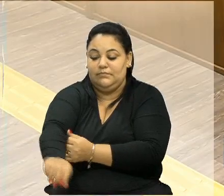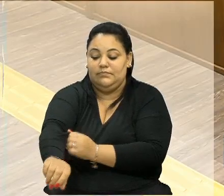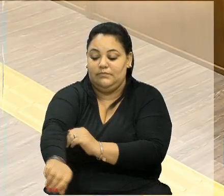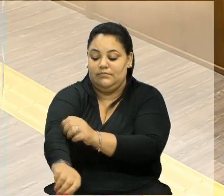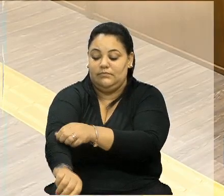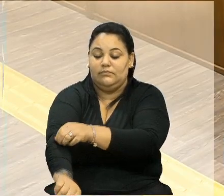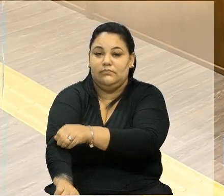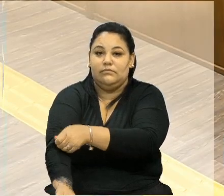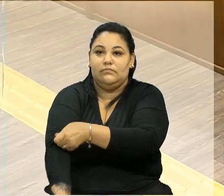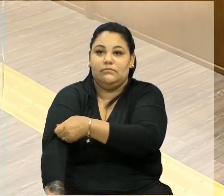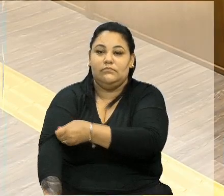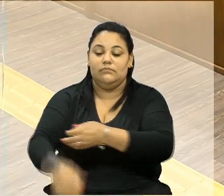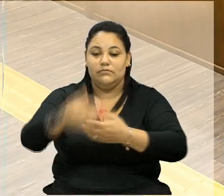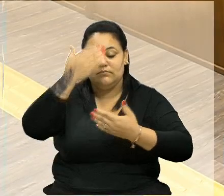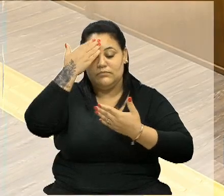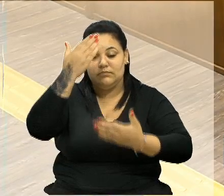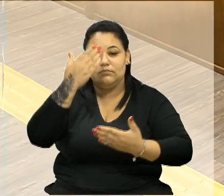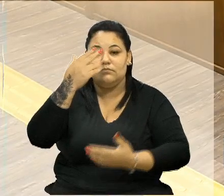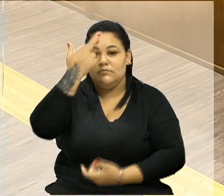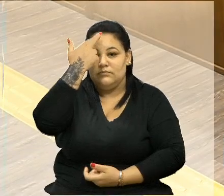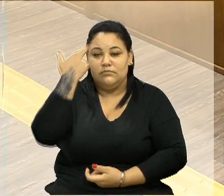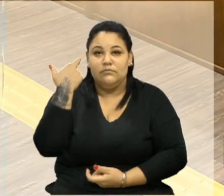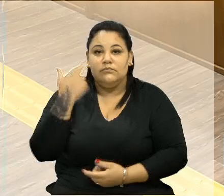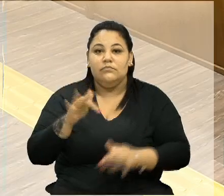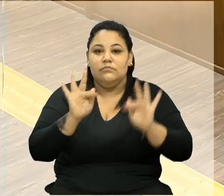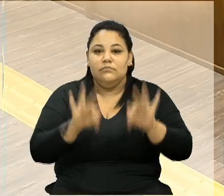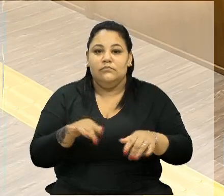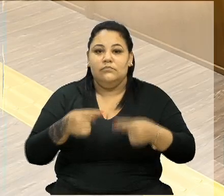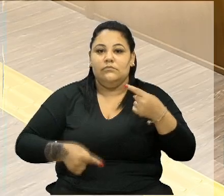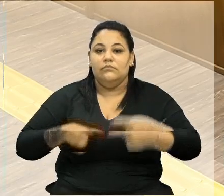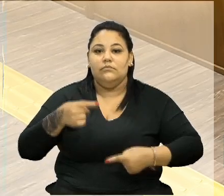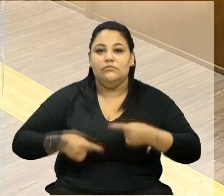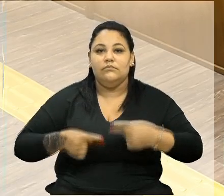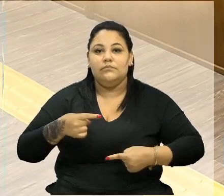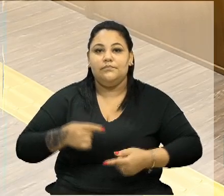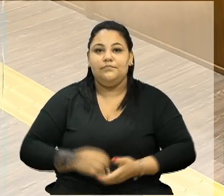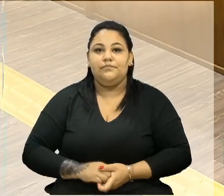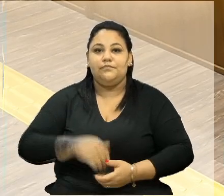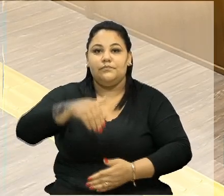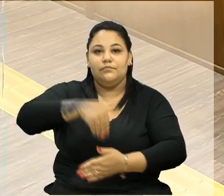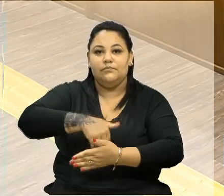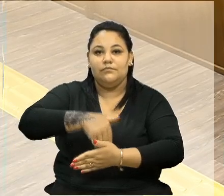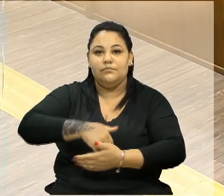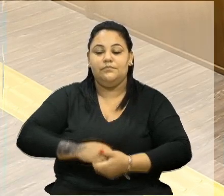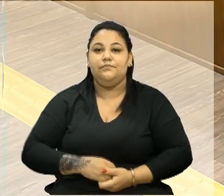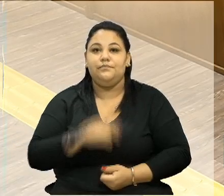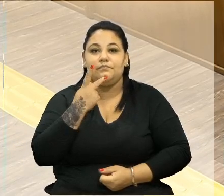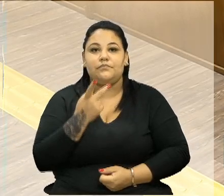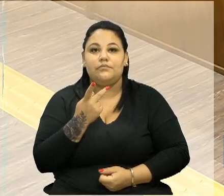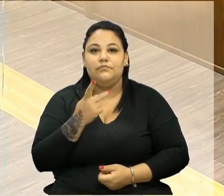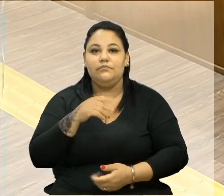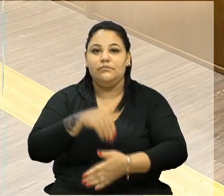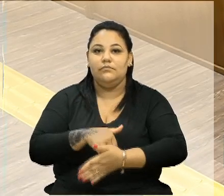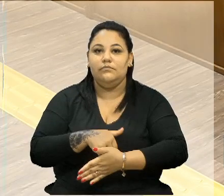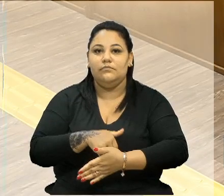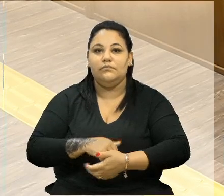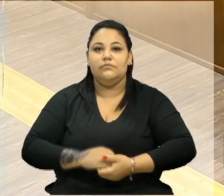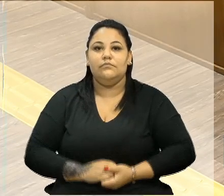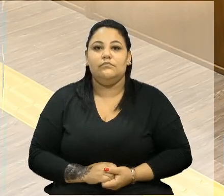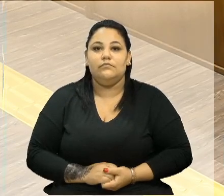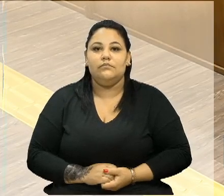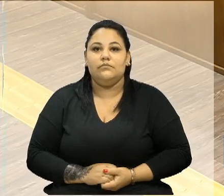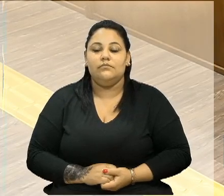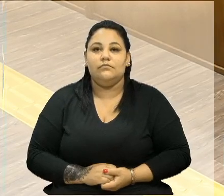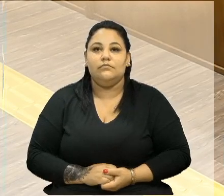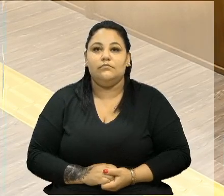Obrigado, vereador Rafael. Encerrada a discussão, em votação. Declarar voto. Declarar Para voto. declarar o